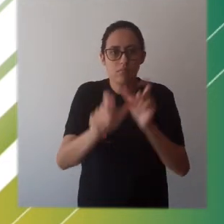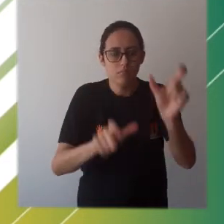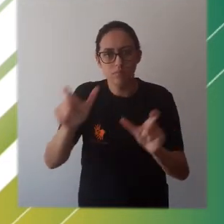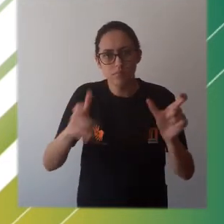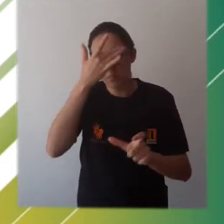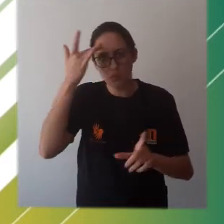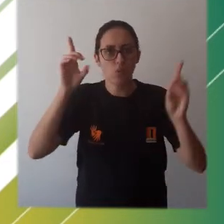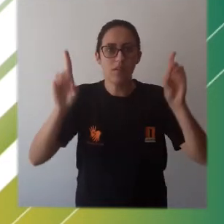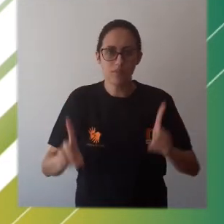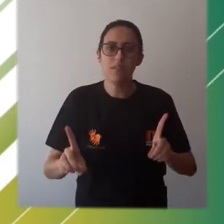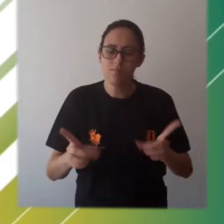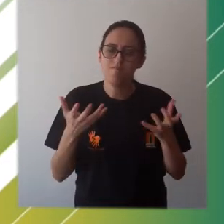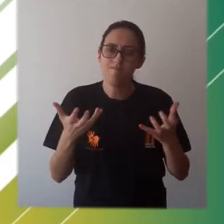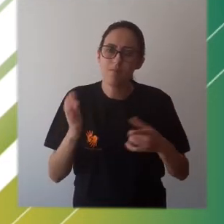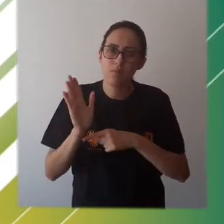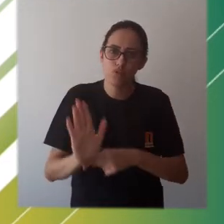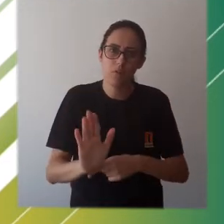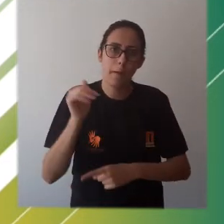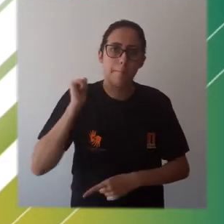cada paradesporto.